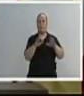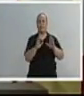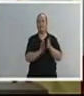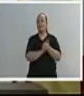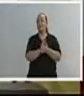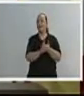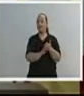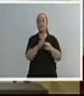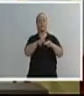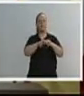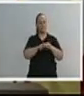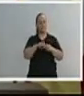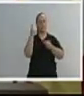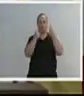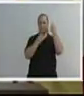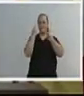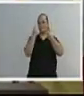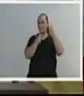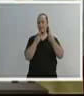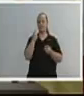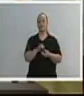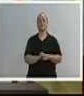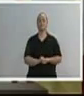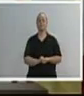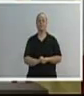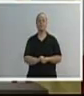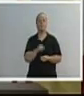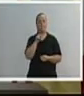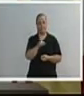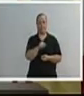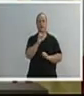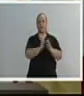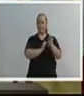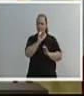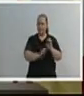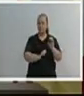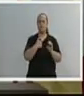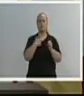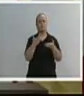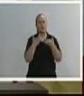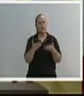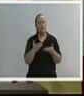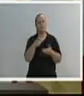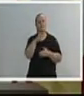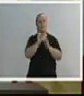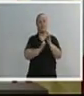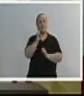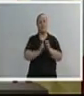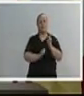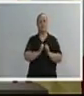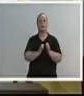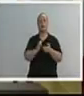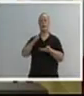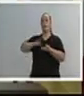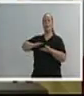a minha preocupação é em desassorear o rio. E essa empresa, até gostaria que a Helenice e o Jens também se favorecessem, que essa empresa ela não cobra nada do poder